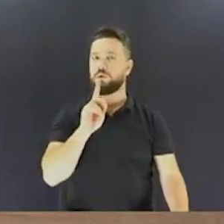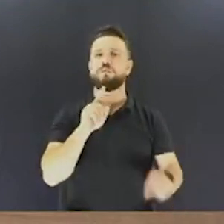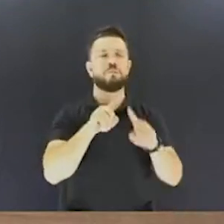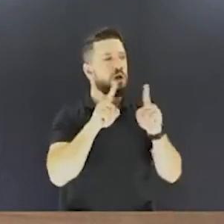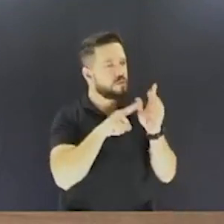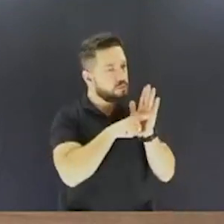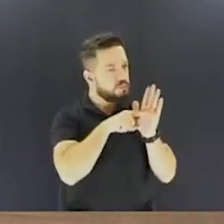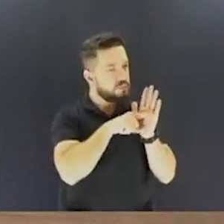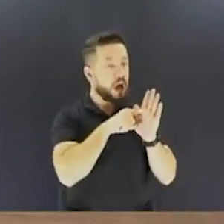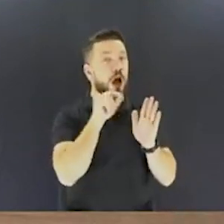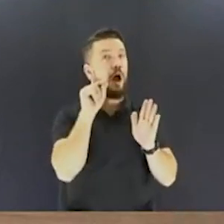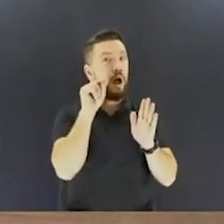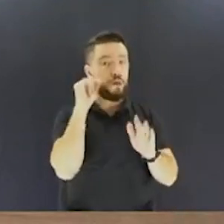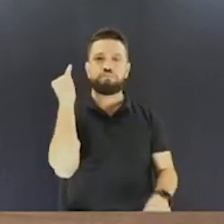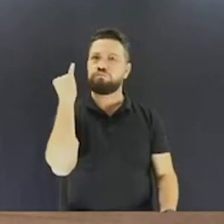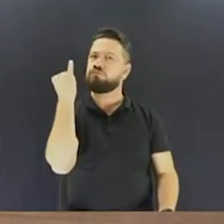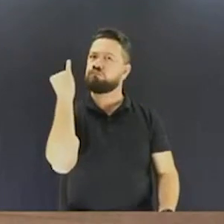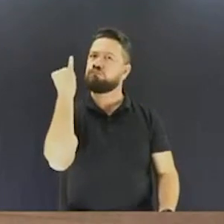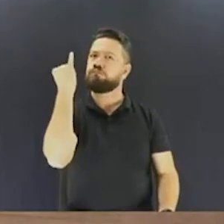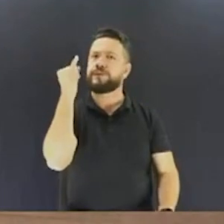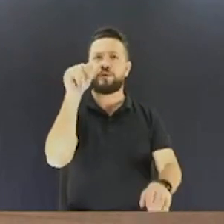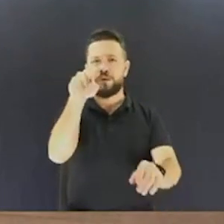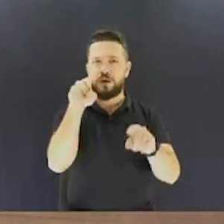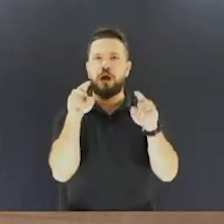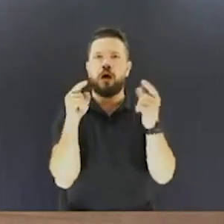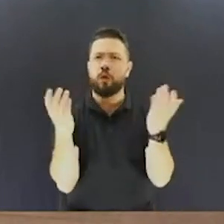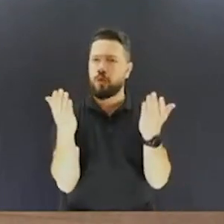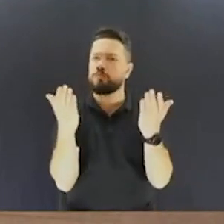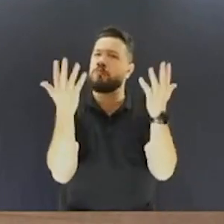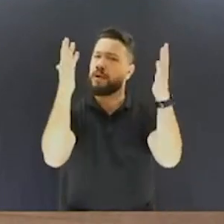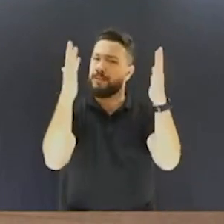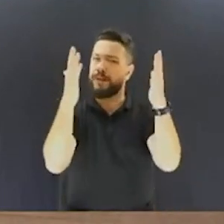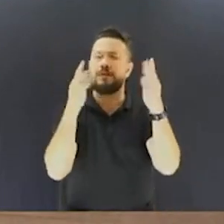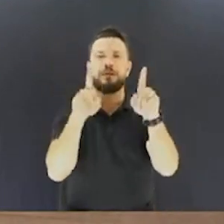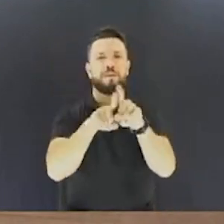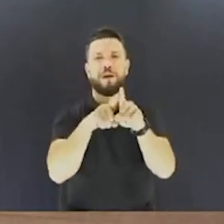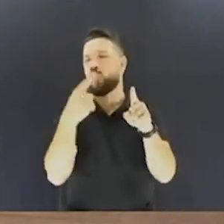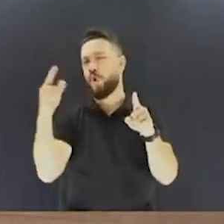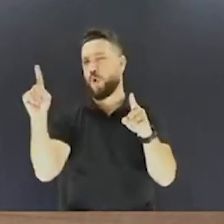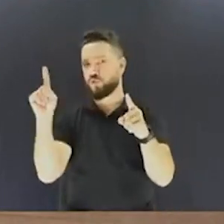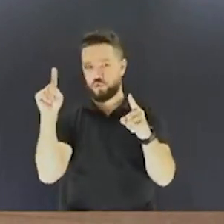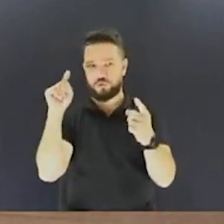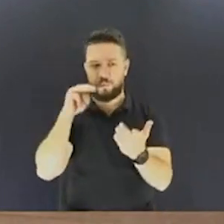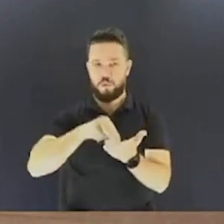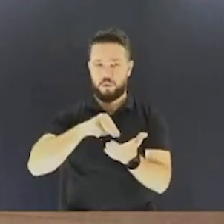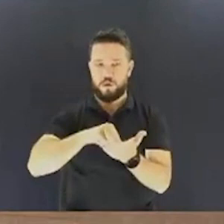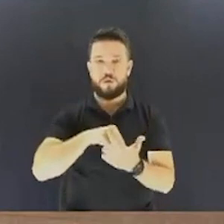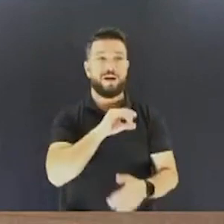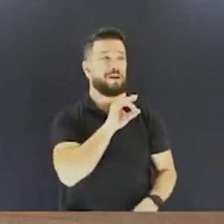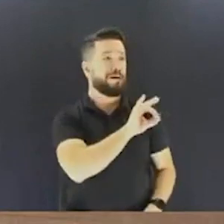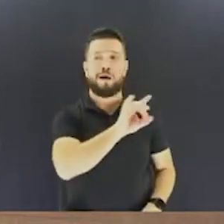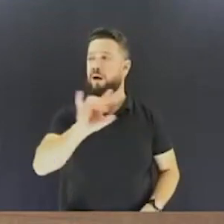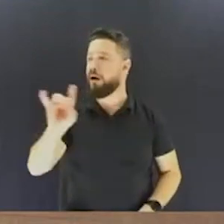assim como o senhor está fazendo agora, mas eu queria te dar os parabéns por outro motivo, né? Cada um de nós aqui tem suas